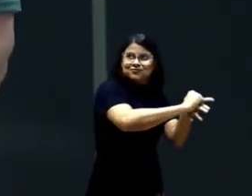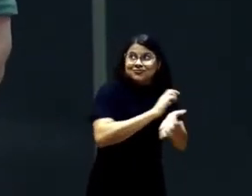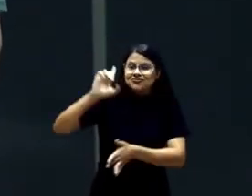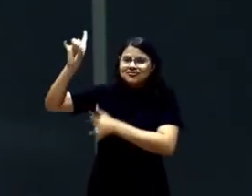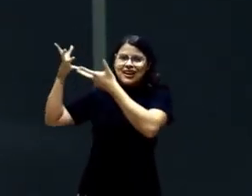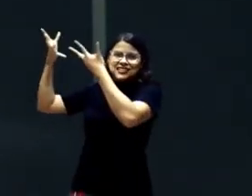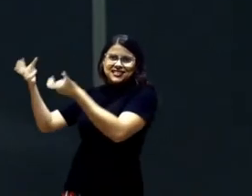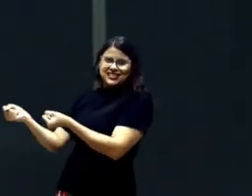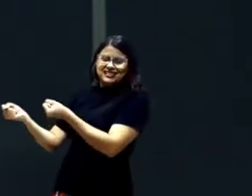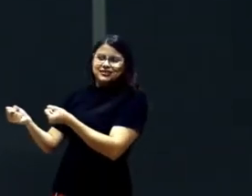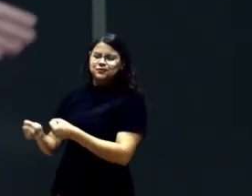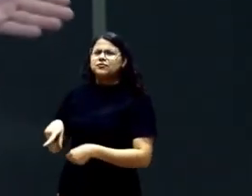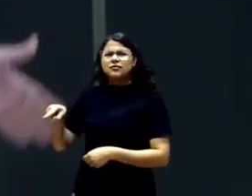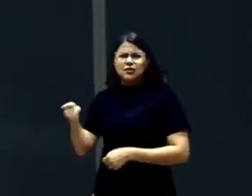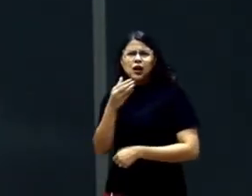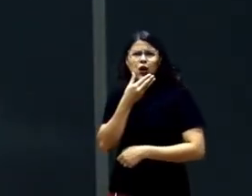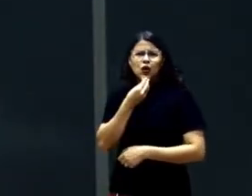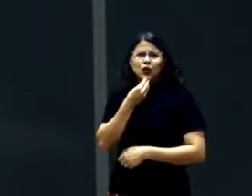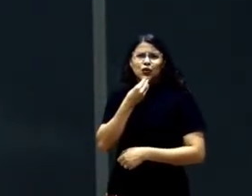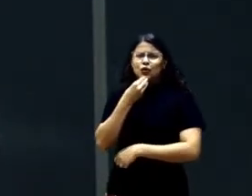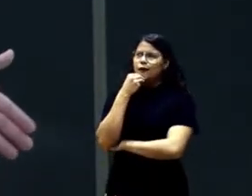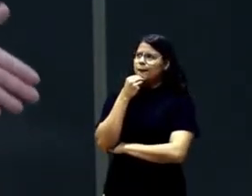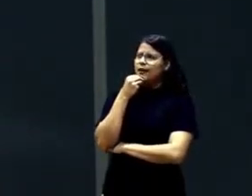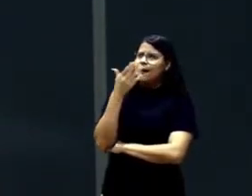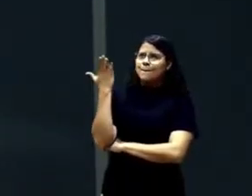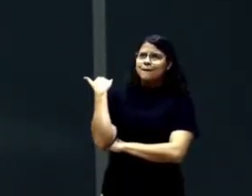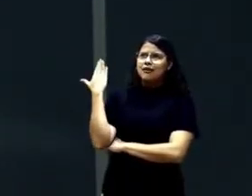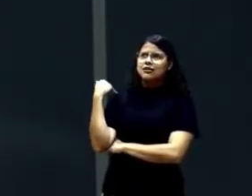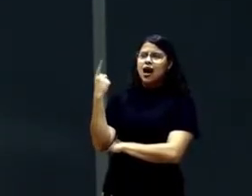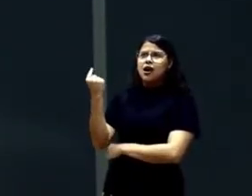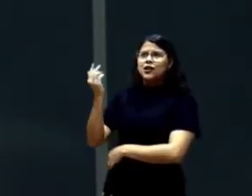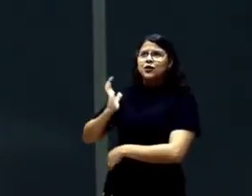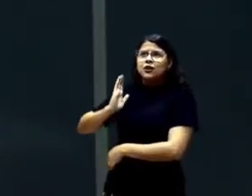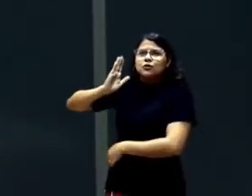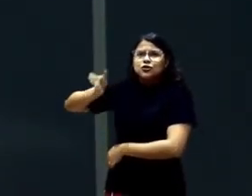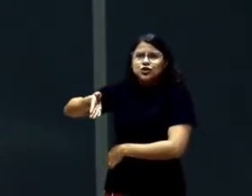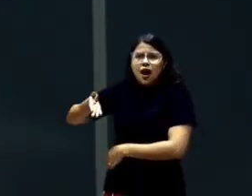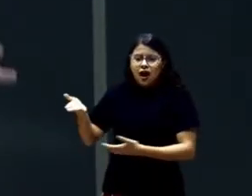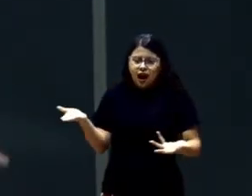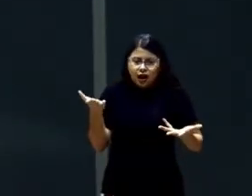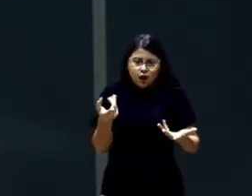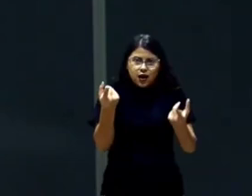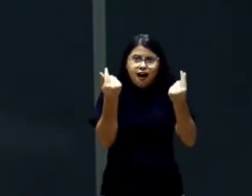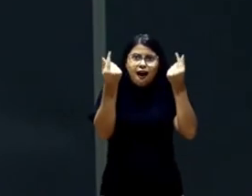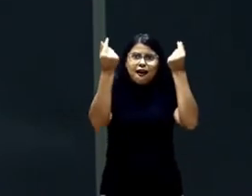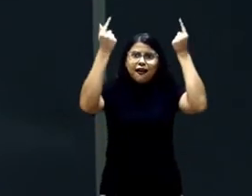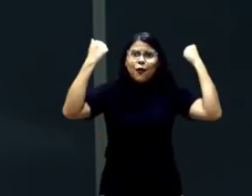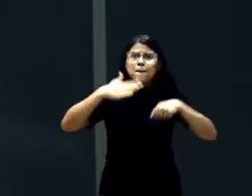tranquilo. Com o que eu tinha, eu já era rico. Com tudo isso que eu tenho agora, eu estourei no